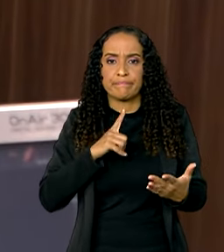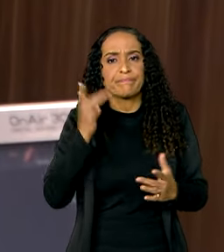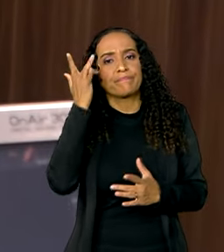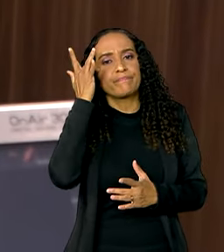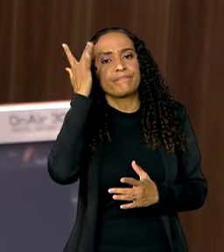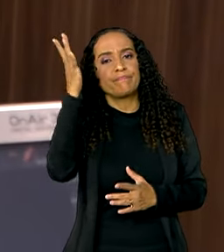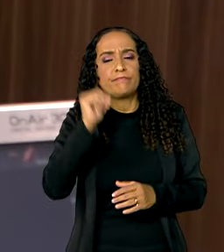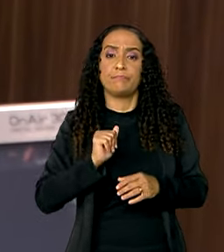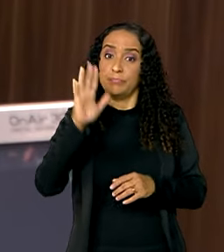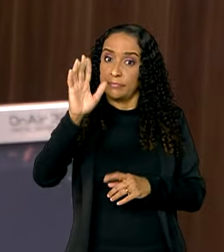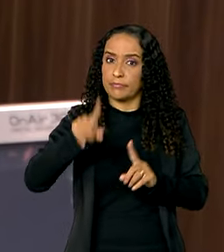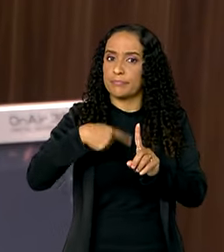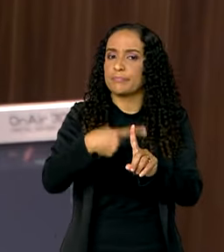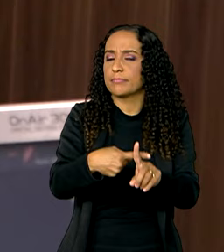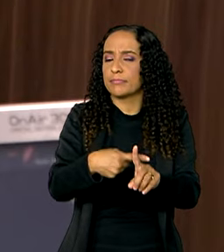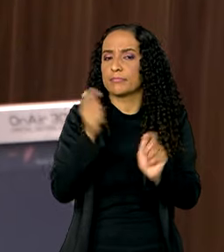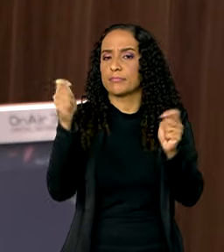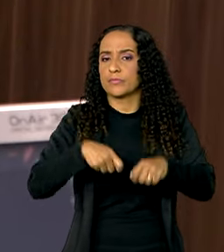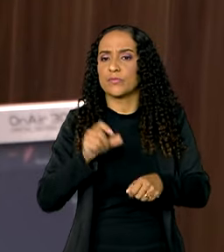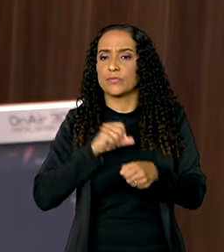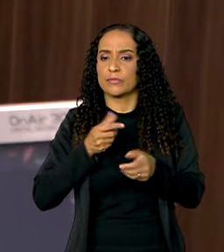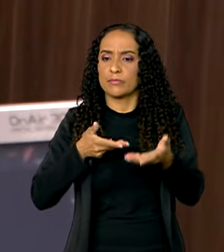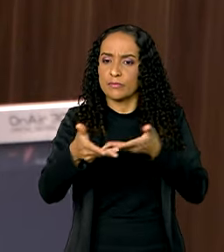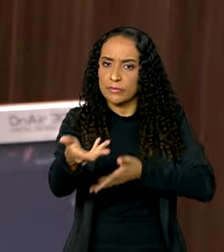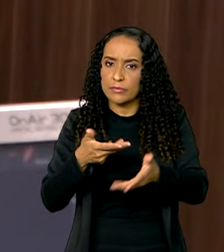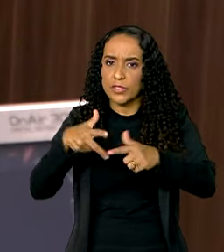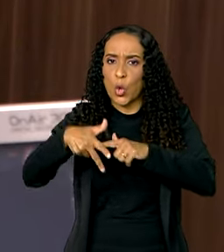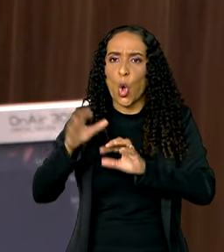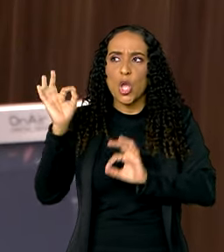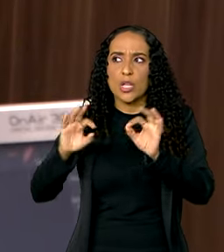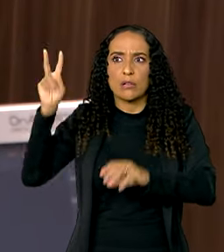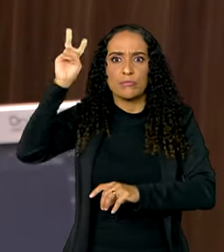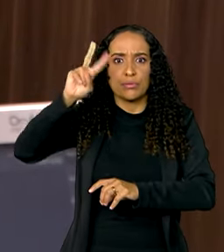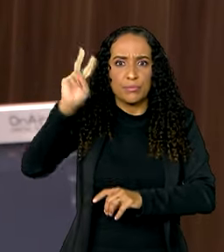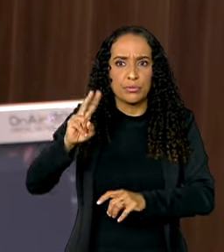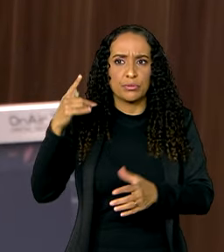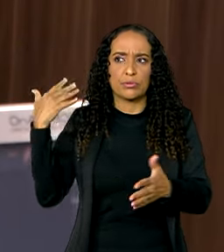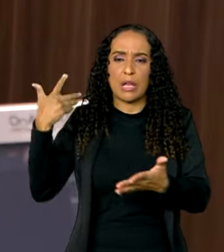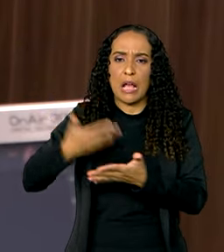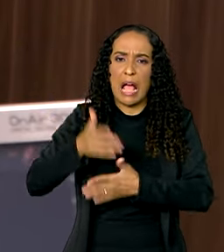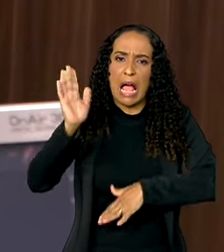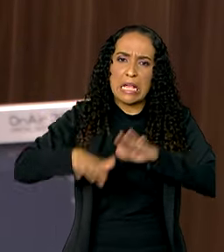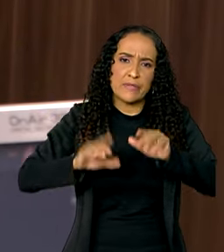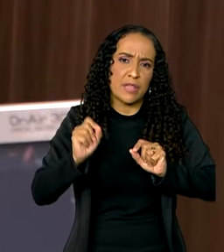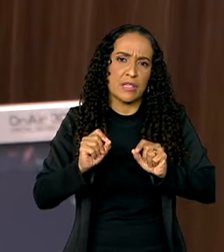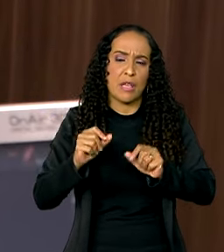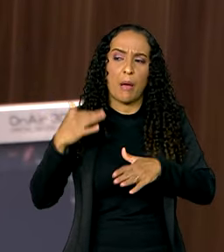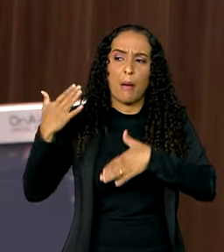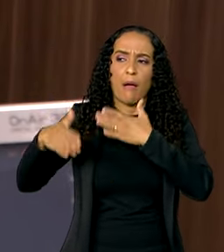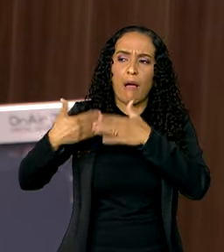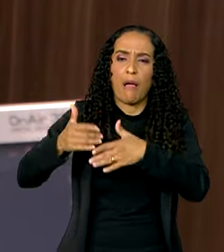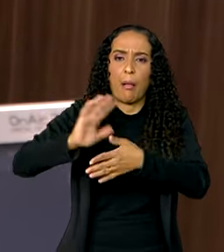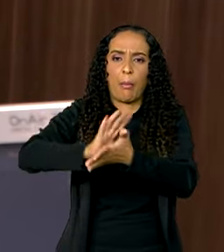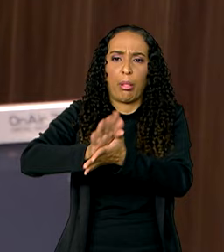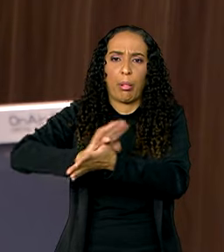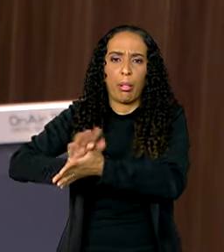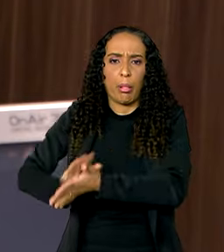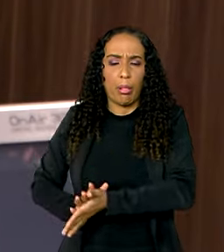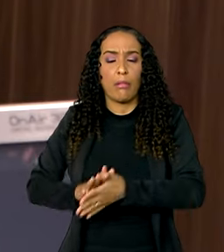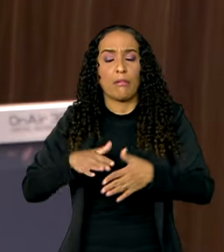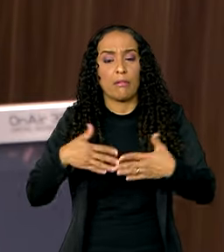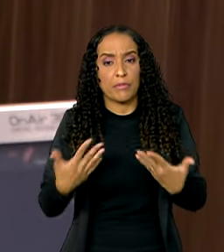facilidade a mais para que a gente possa fazer uma correção histórica né de muitas vezes de um processo de exclusão Então você